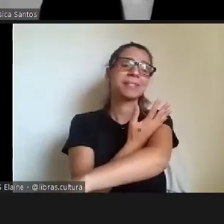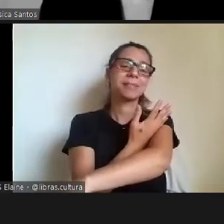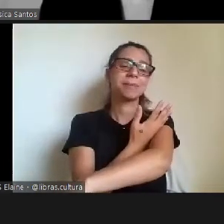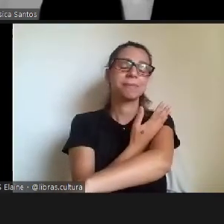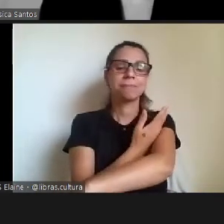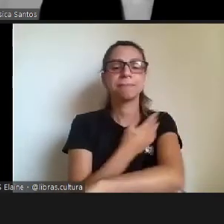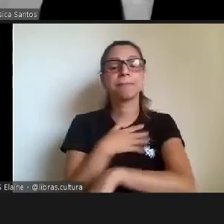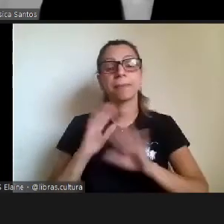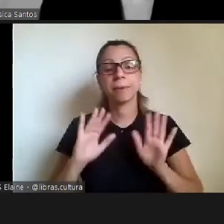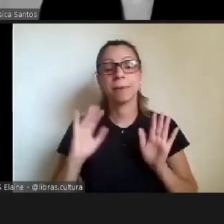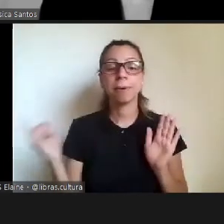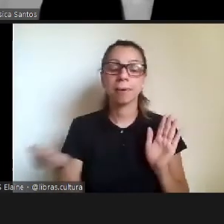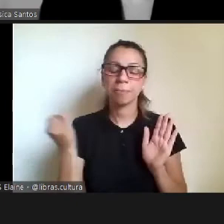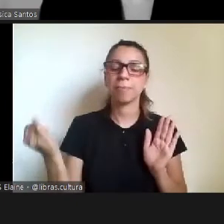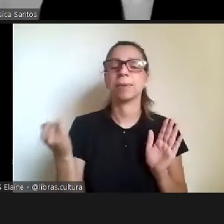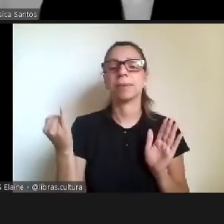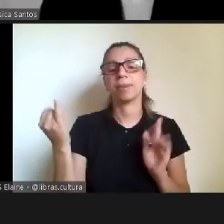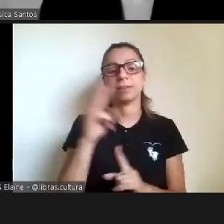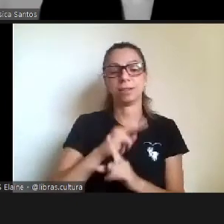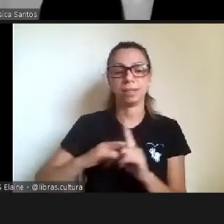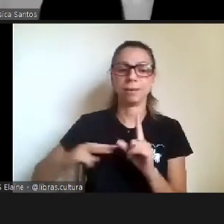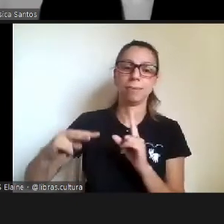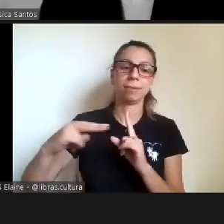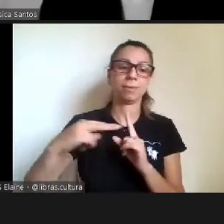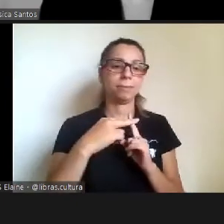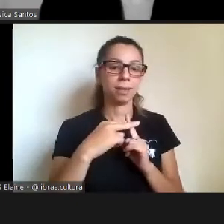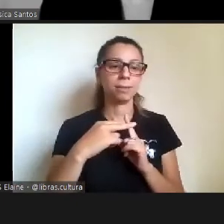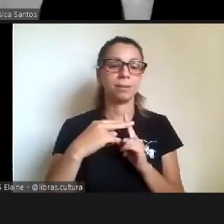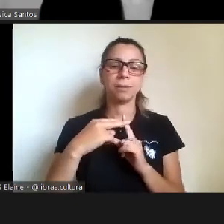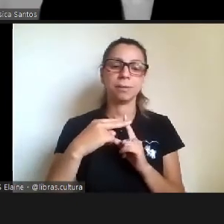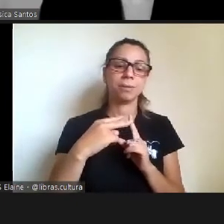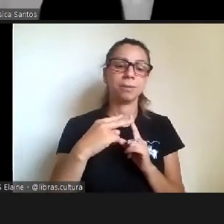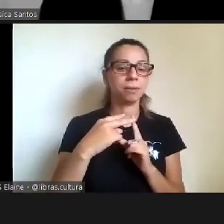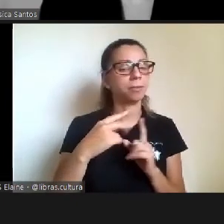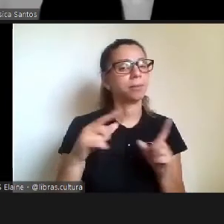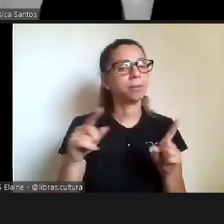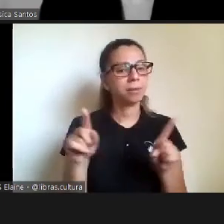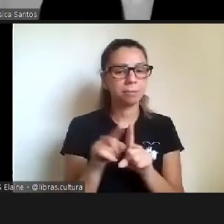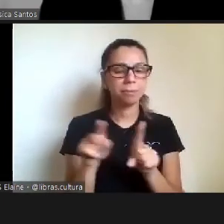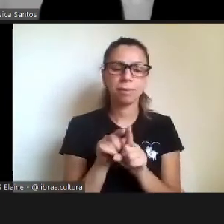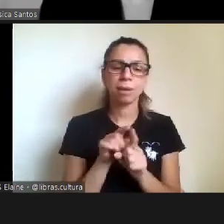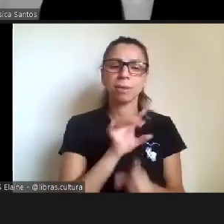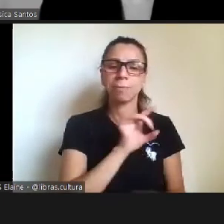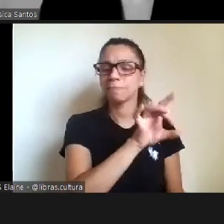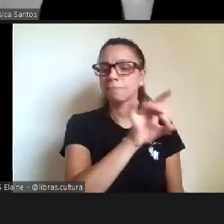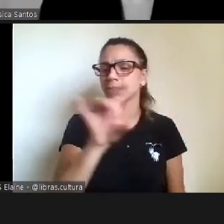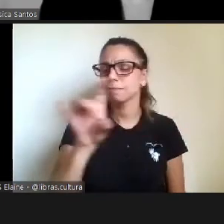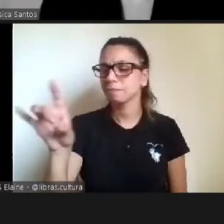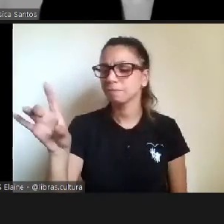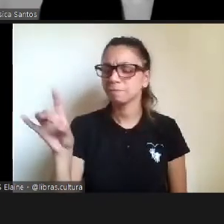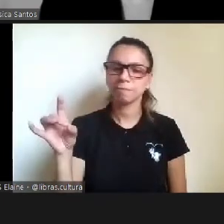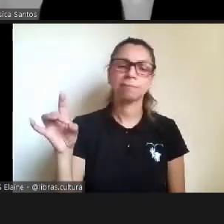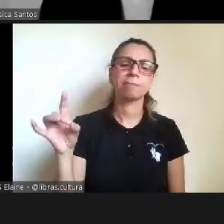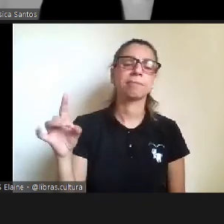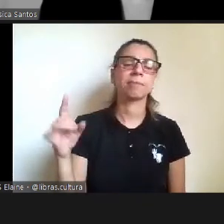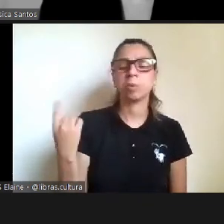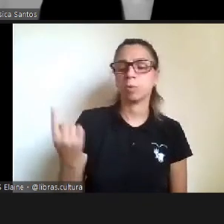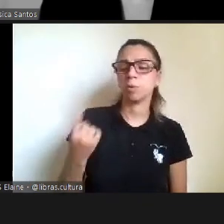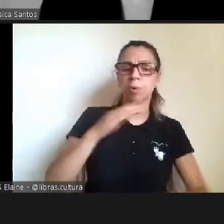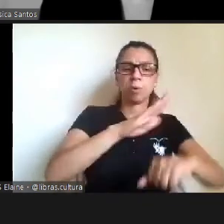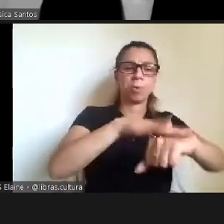super importante esses olhares sobre a singularidade de cada trabalho e sobre essa coisa do solo, né?